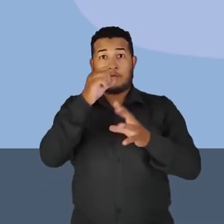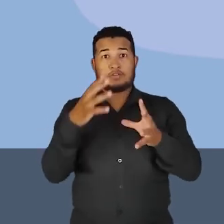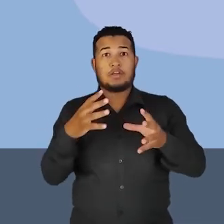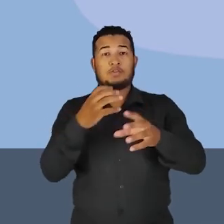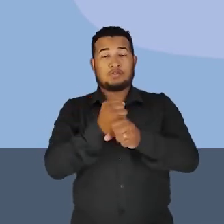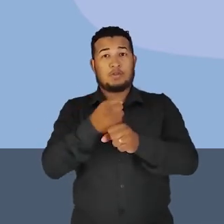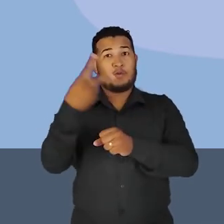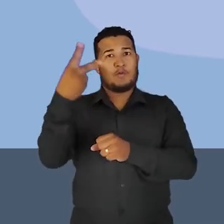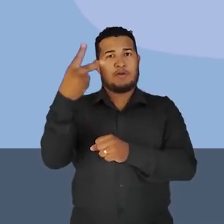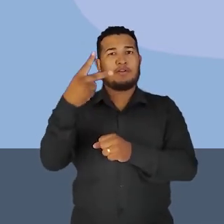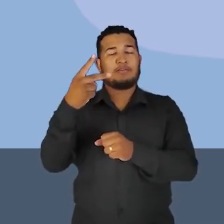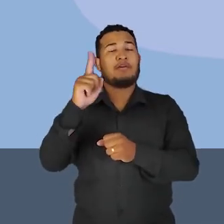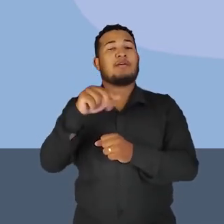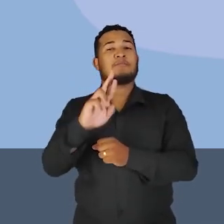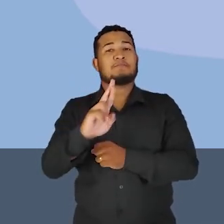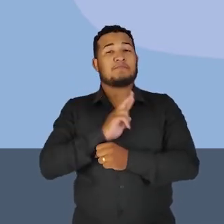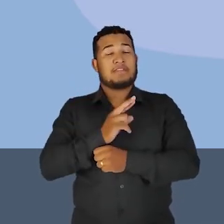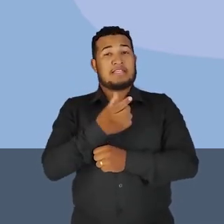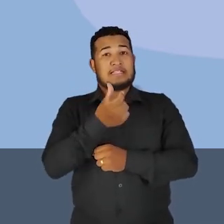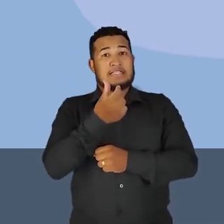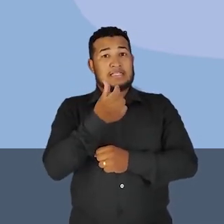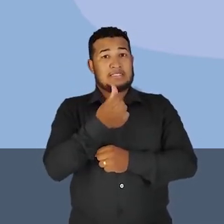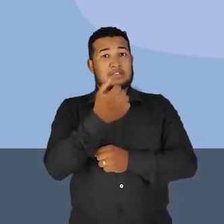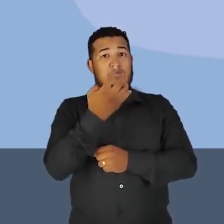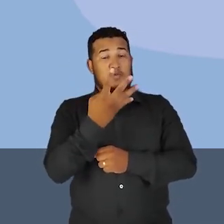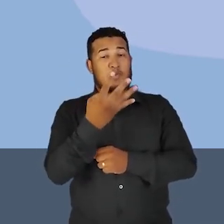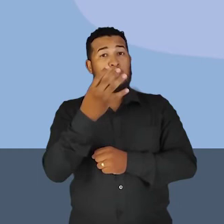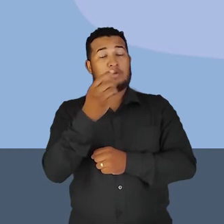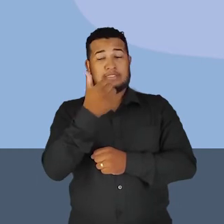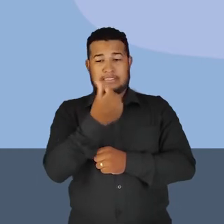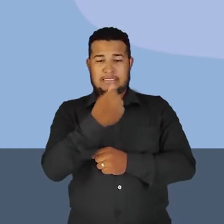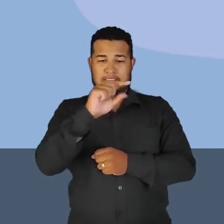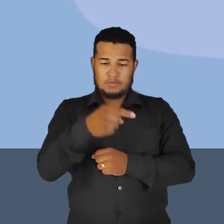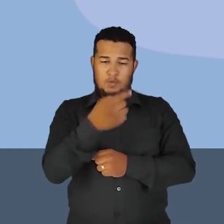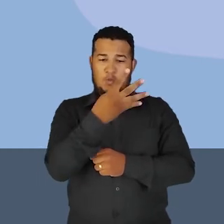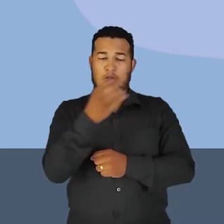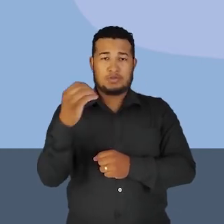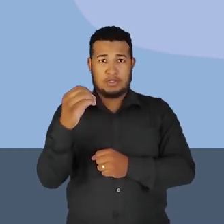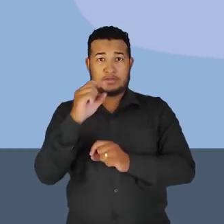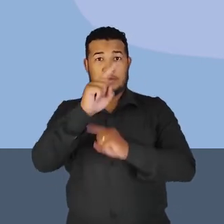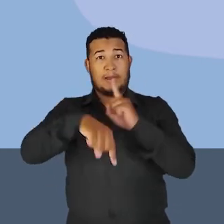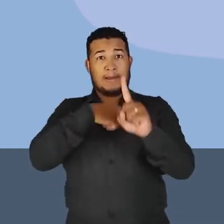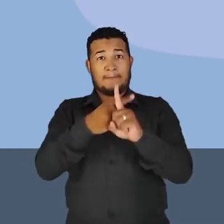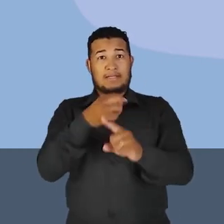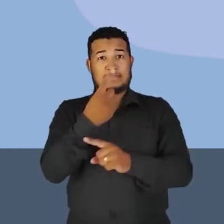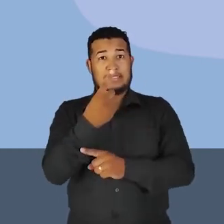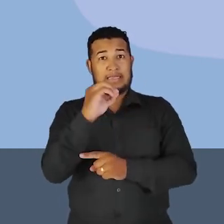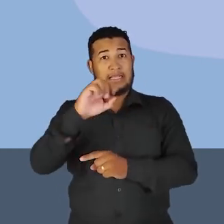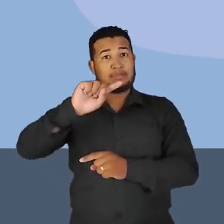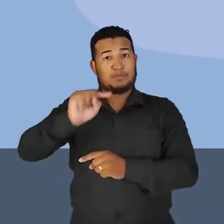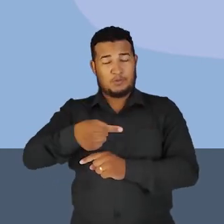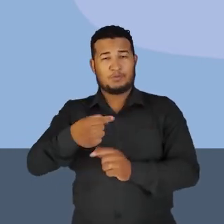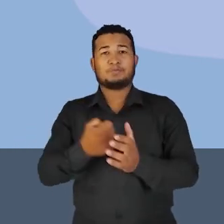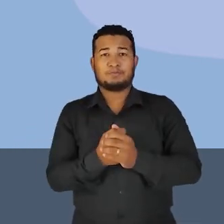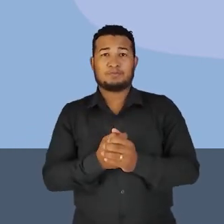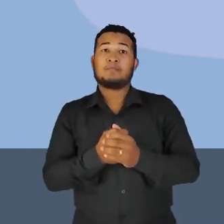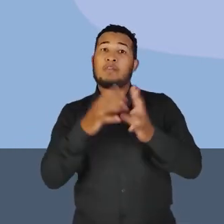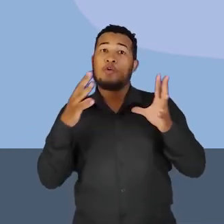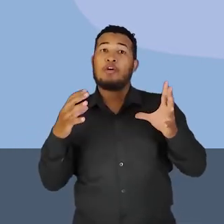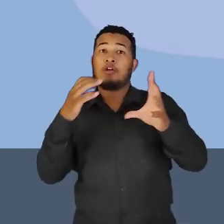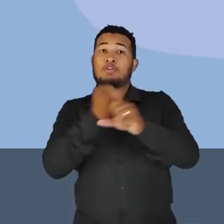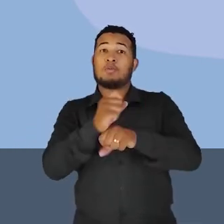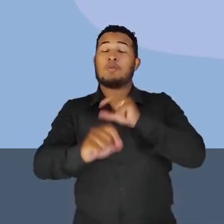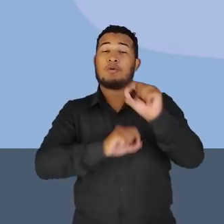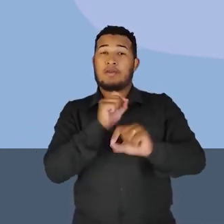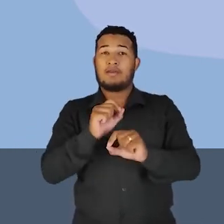elevada ao quadrado seria 6.400 mais 10.000. Então, o nosso vetor resultante